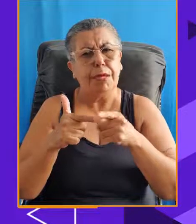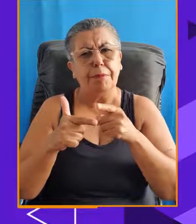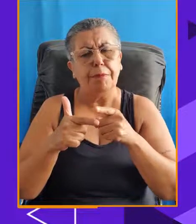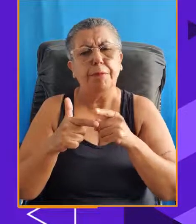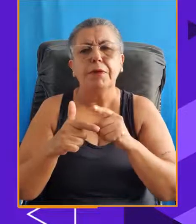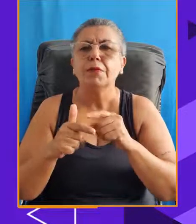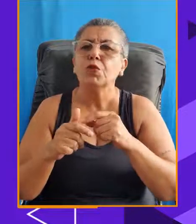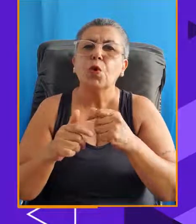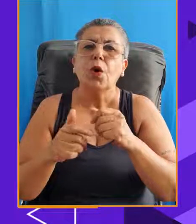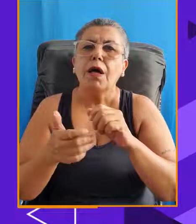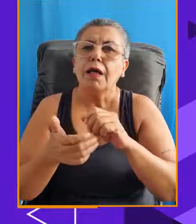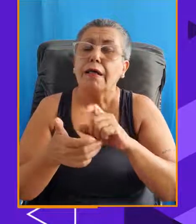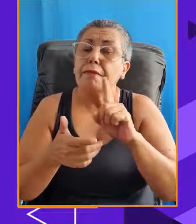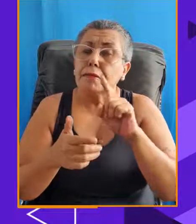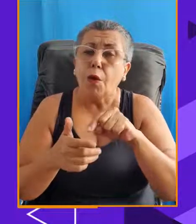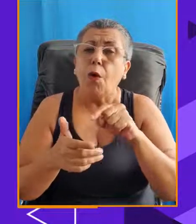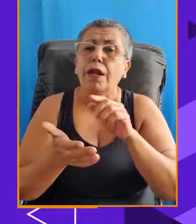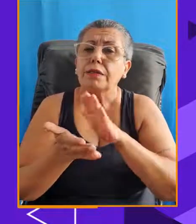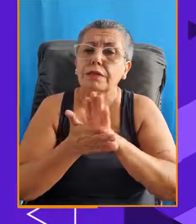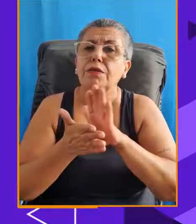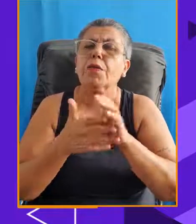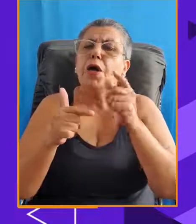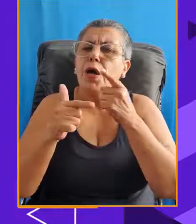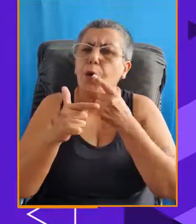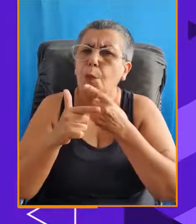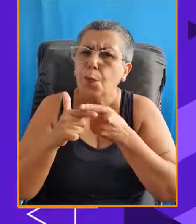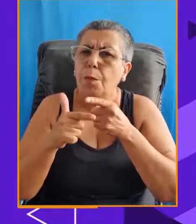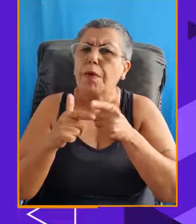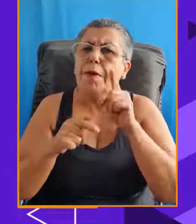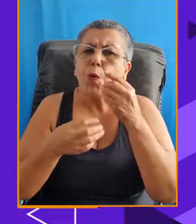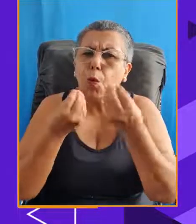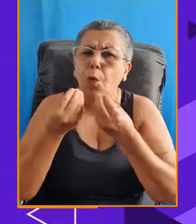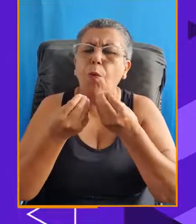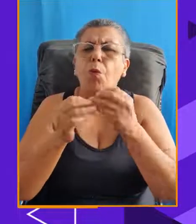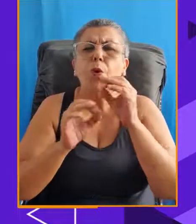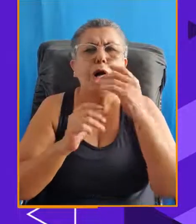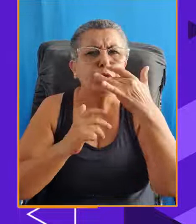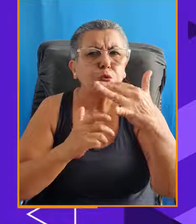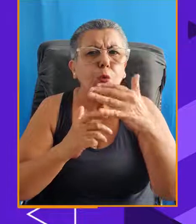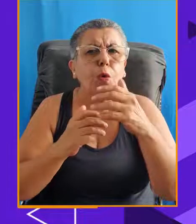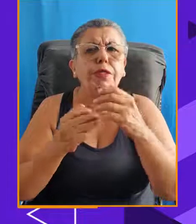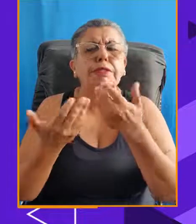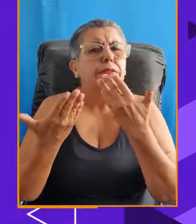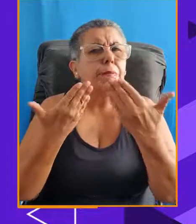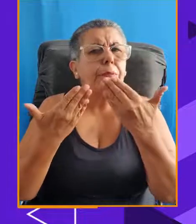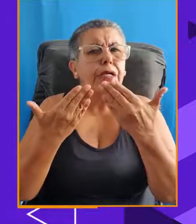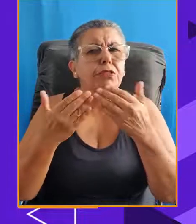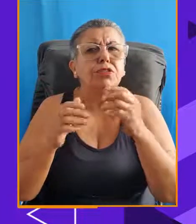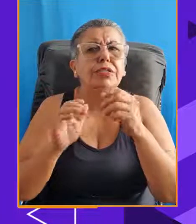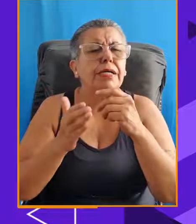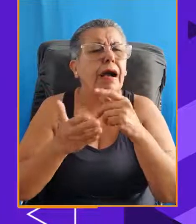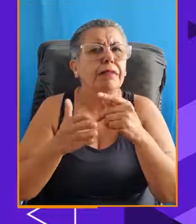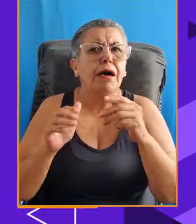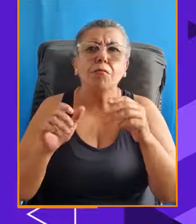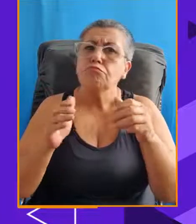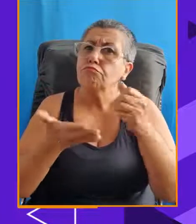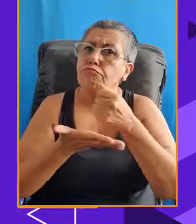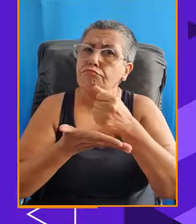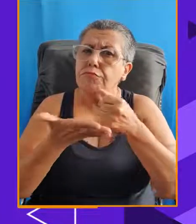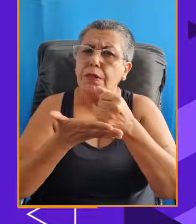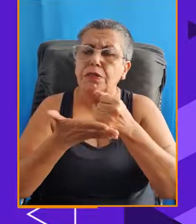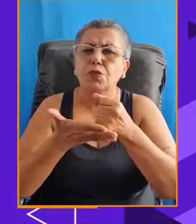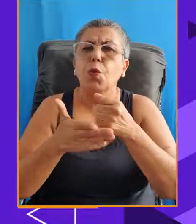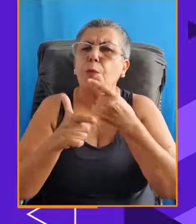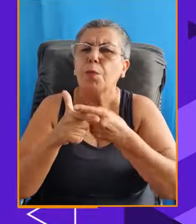ou gráfica durante a impressão, e sim do modo como as cores funcionam em diferentes padrões. Um dos problemas